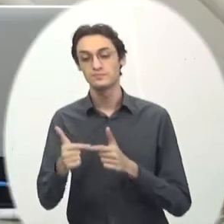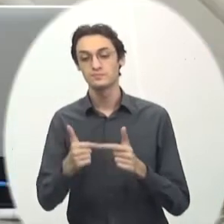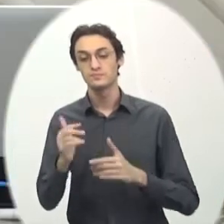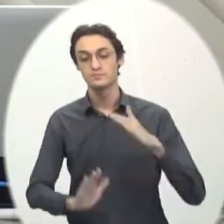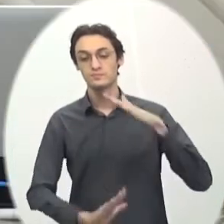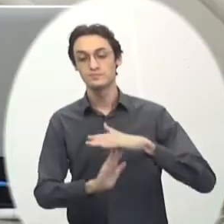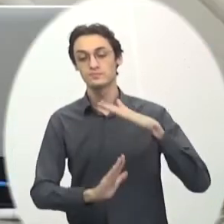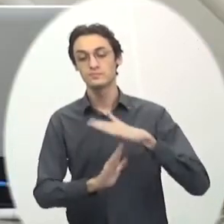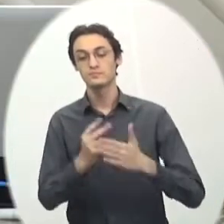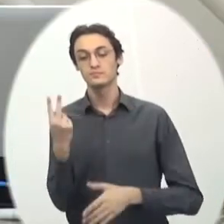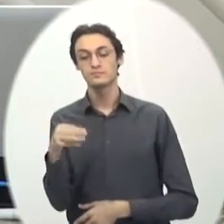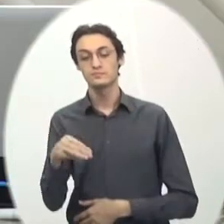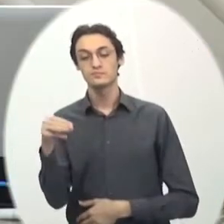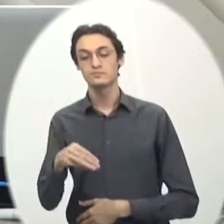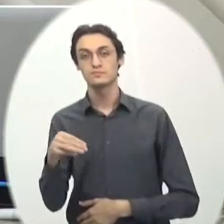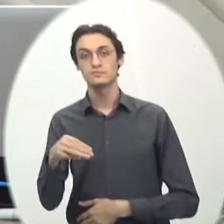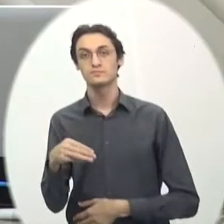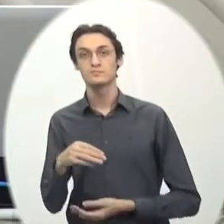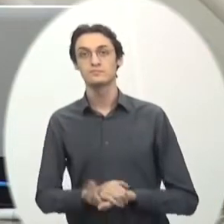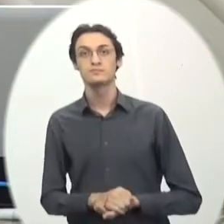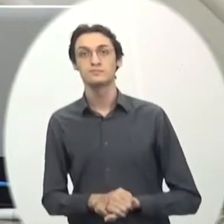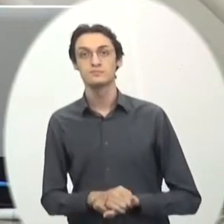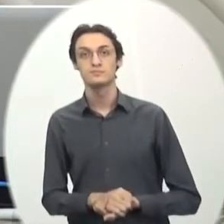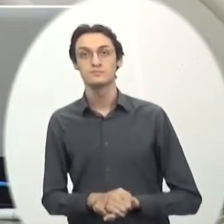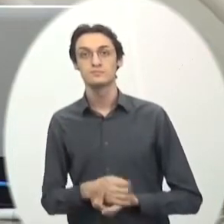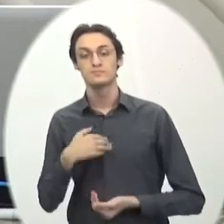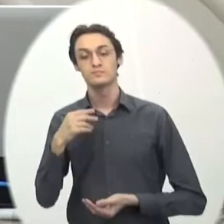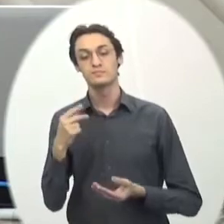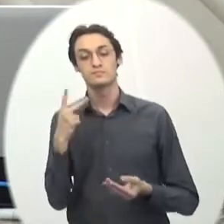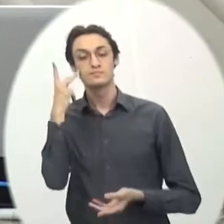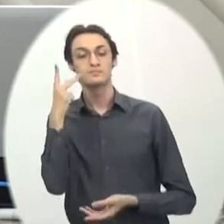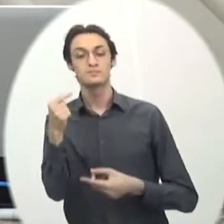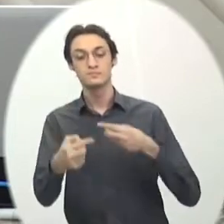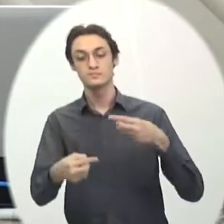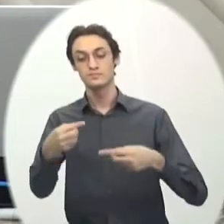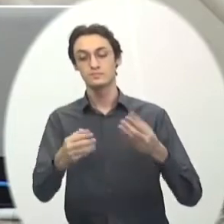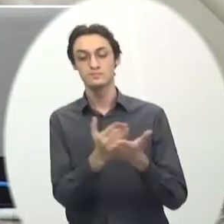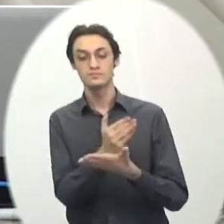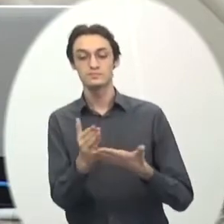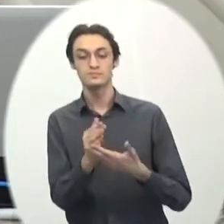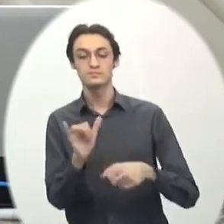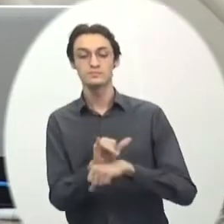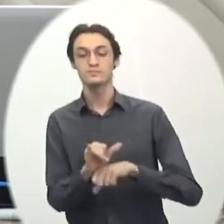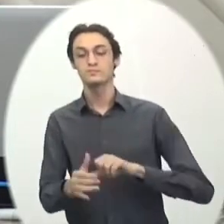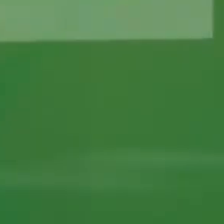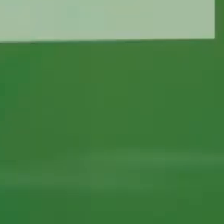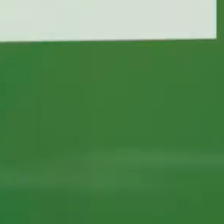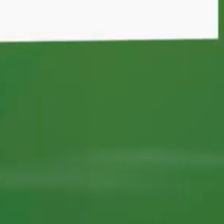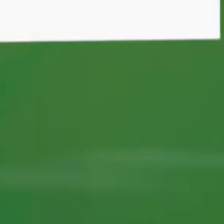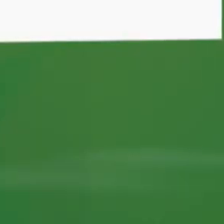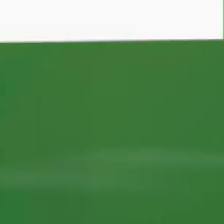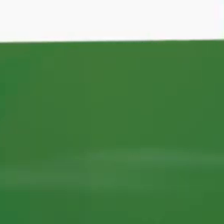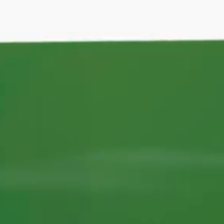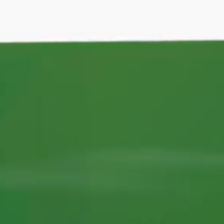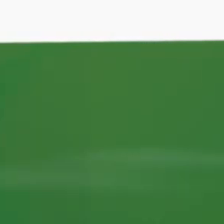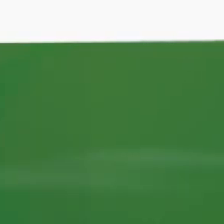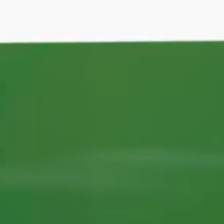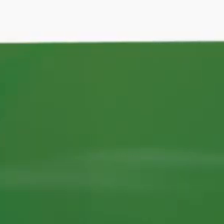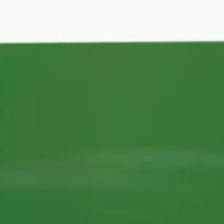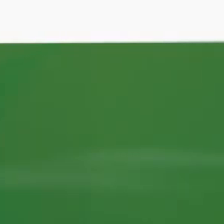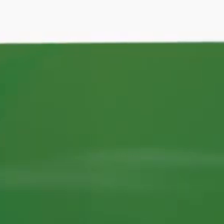suspensos por até 12 minutos, para que nós tomemos alguns encaminhamentos.